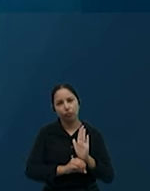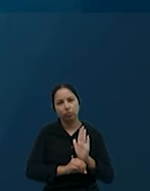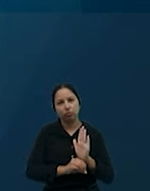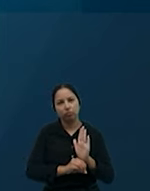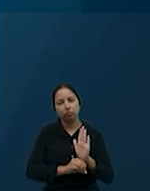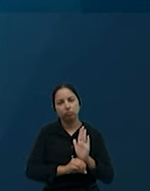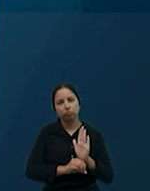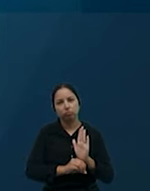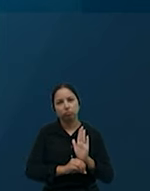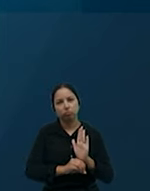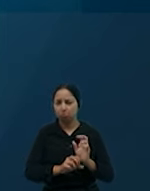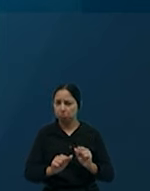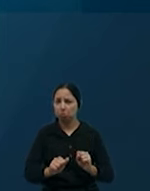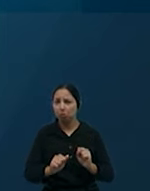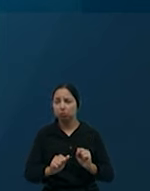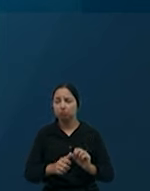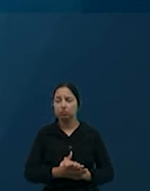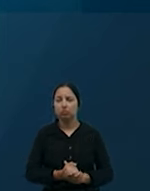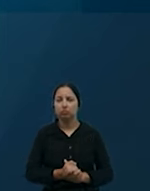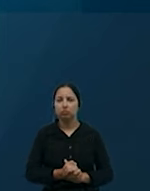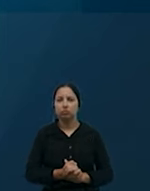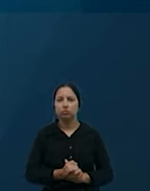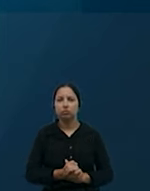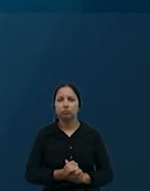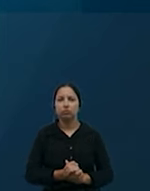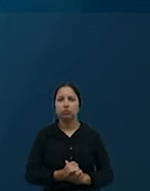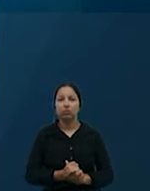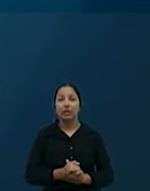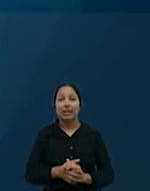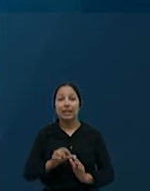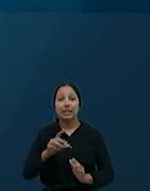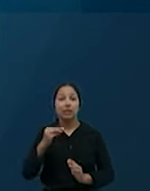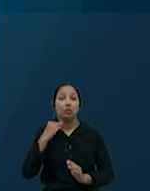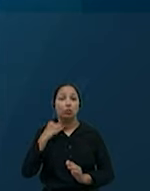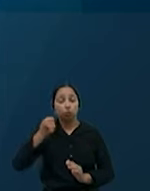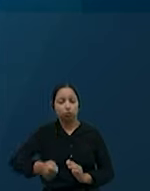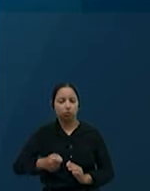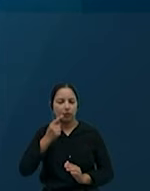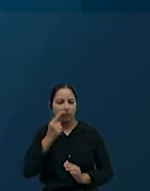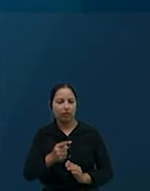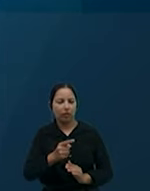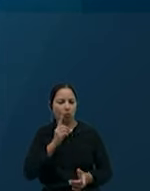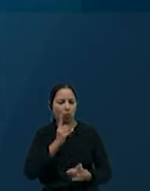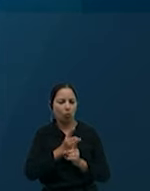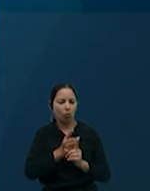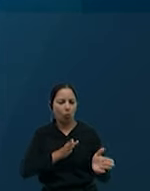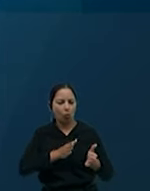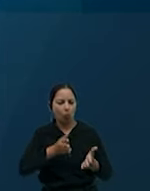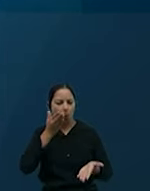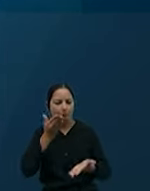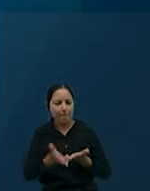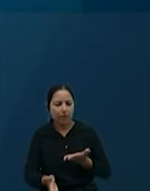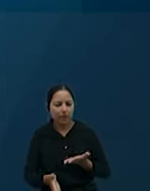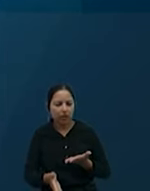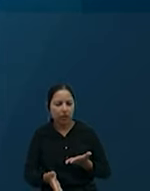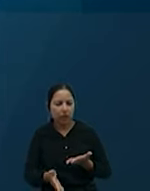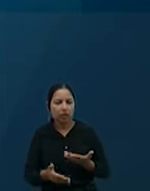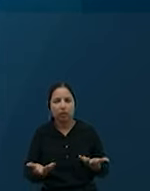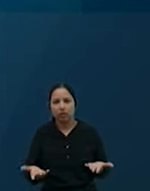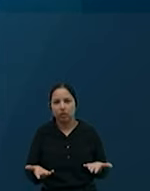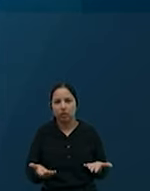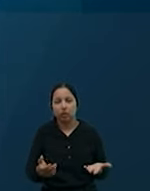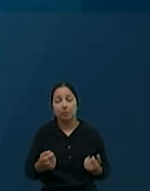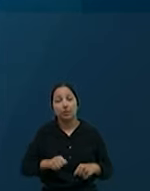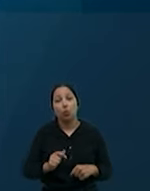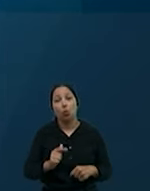pode agir de ofício, se ele verificar que ultrapassou o prazo, a única coisa é que ele precisa ouvir a outra parte, nos termos do artigo 40. Então, se